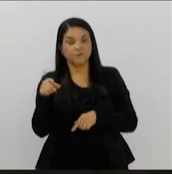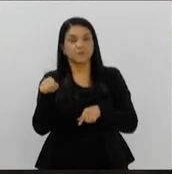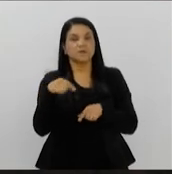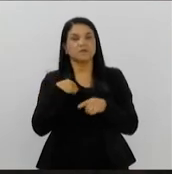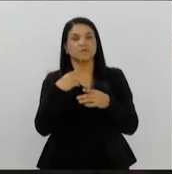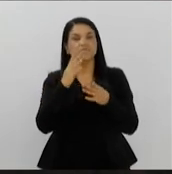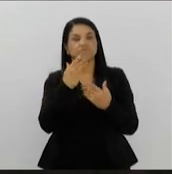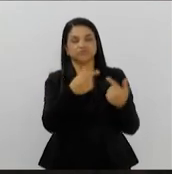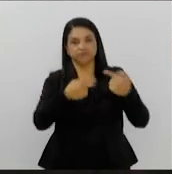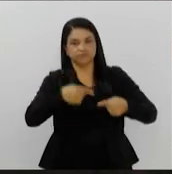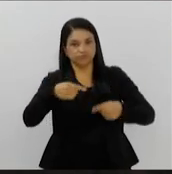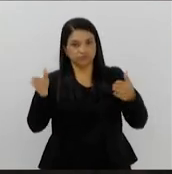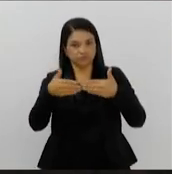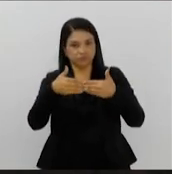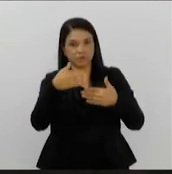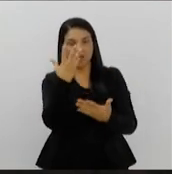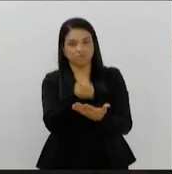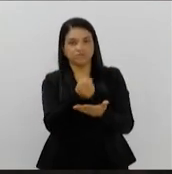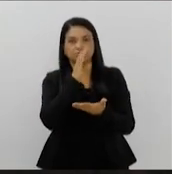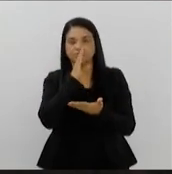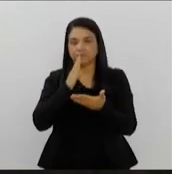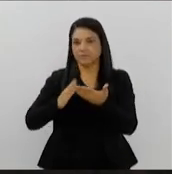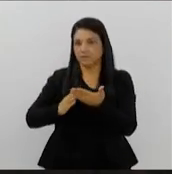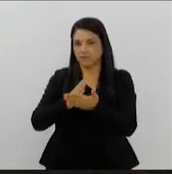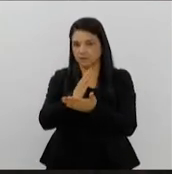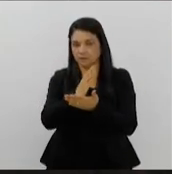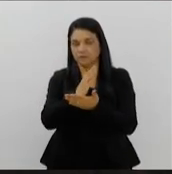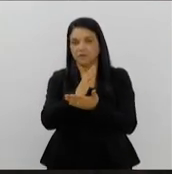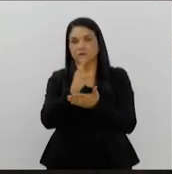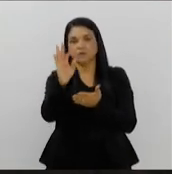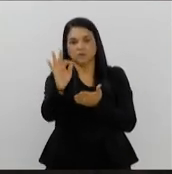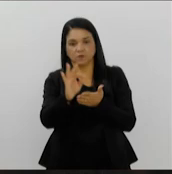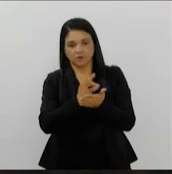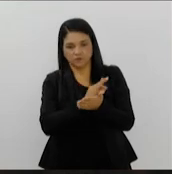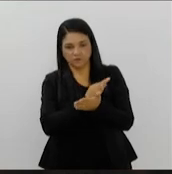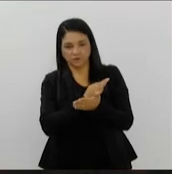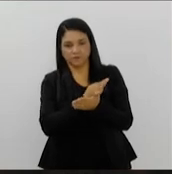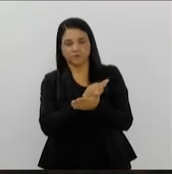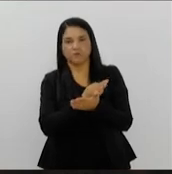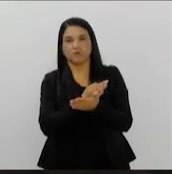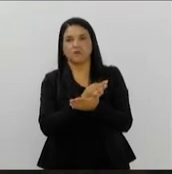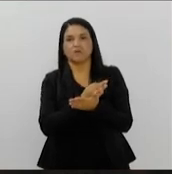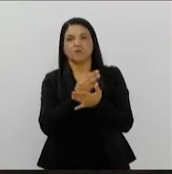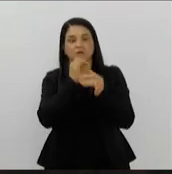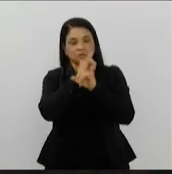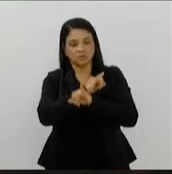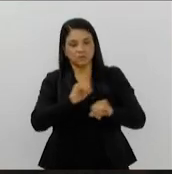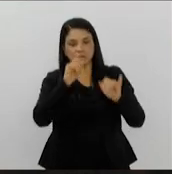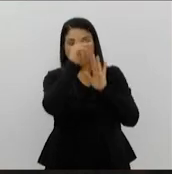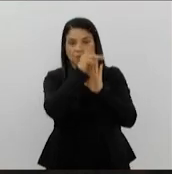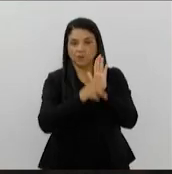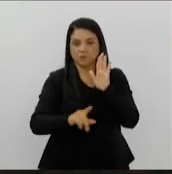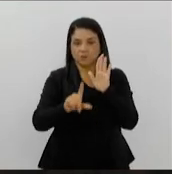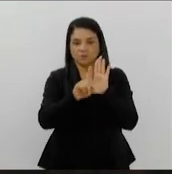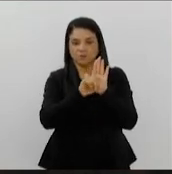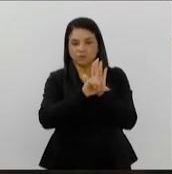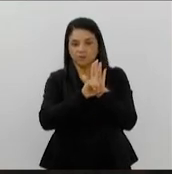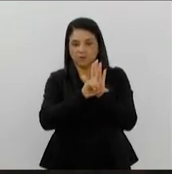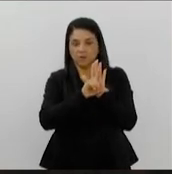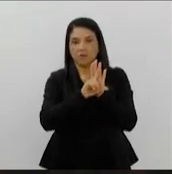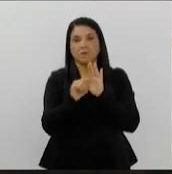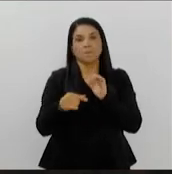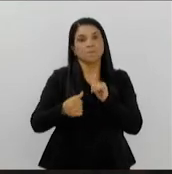Em votação, senhores que aprovam, permaneçam como estão. Aprovado, vai autógrafo. Anuncio, em